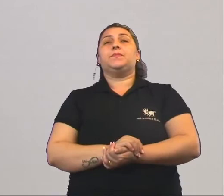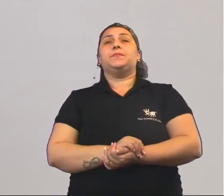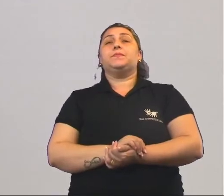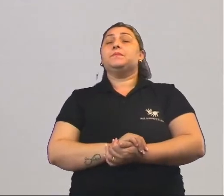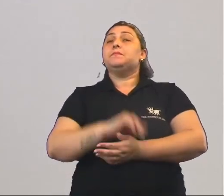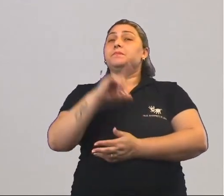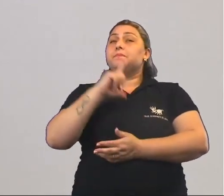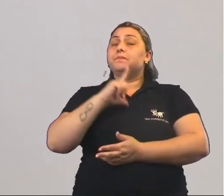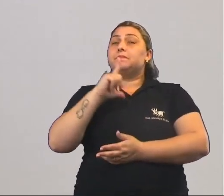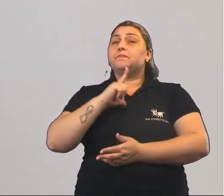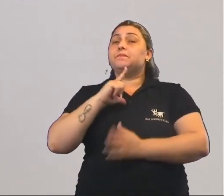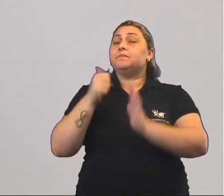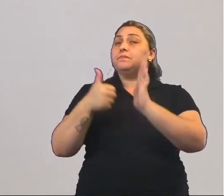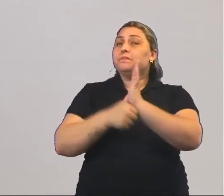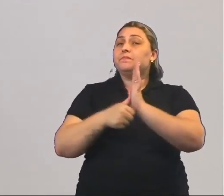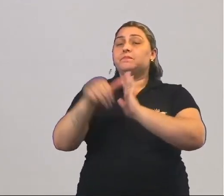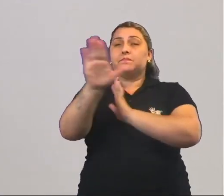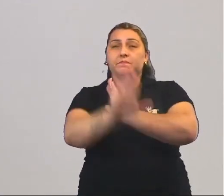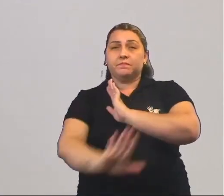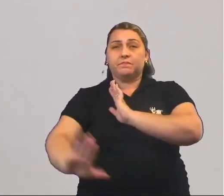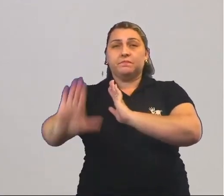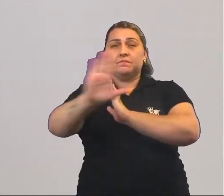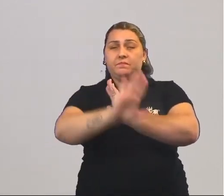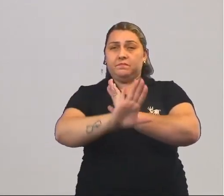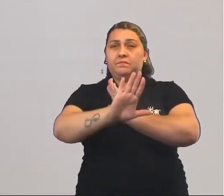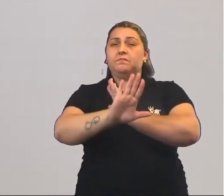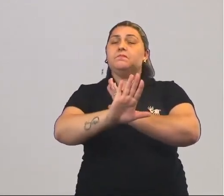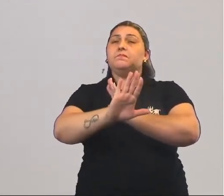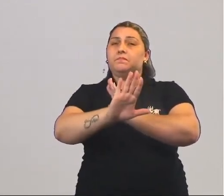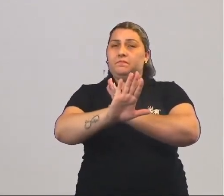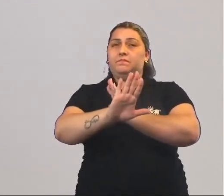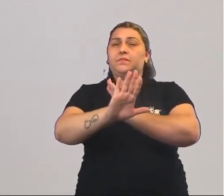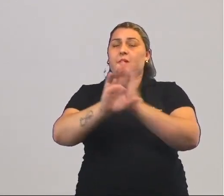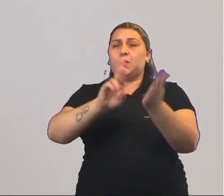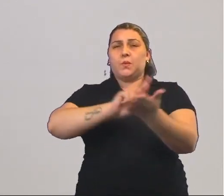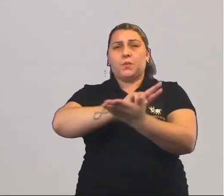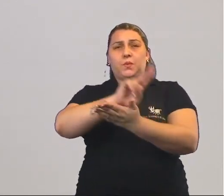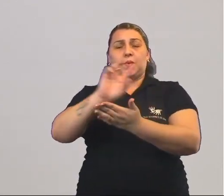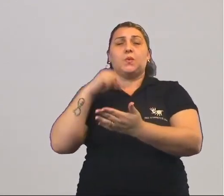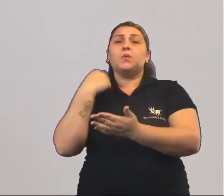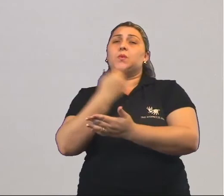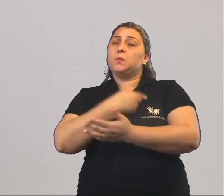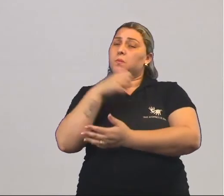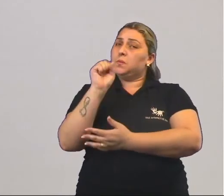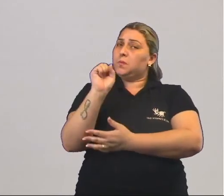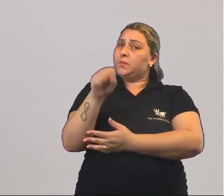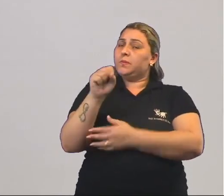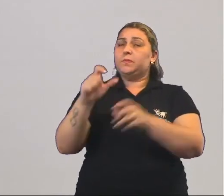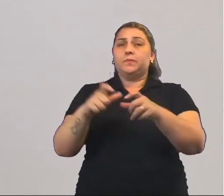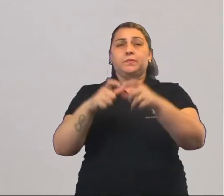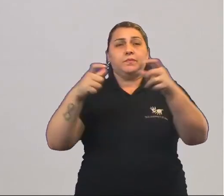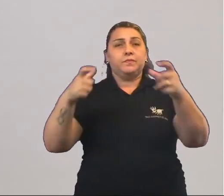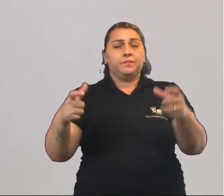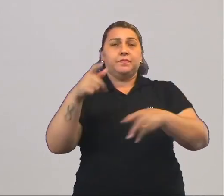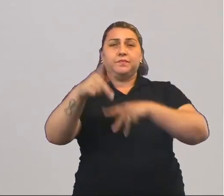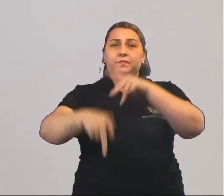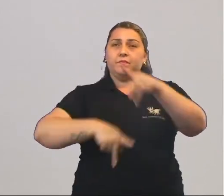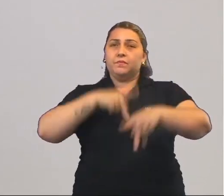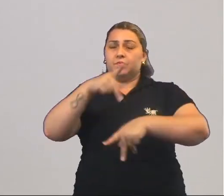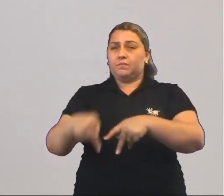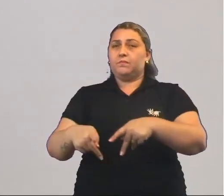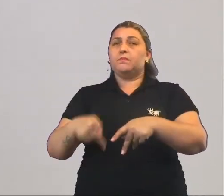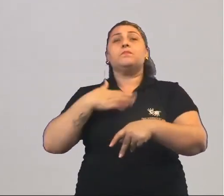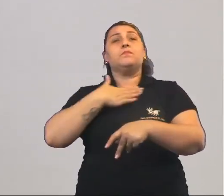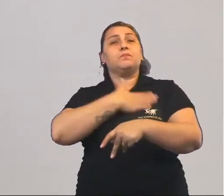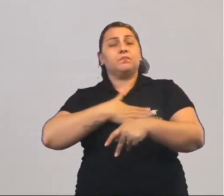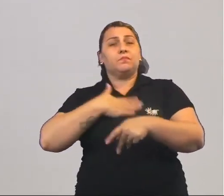ele possui uma identidade nacional complexa, né? Nós somos, sim, na maioria, né, um povo